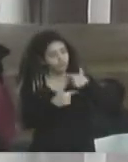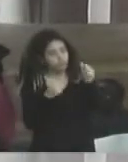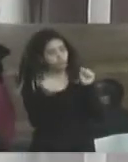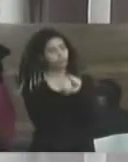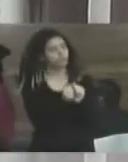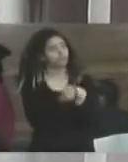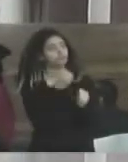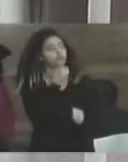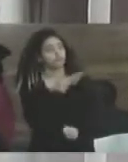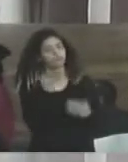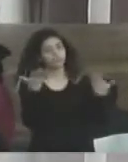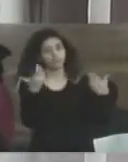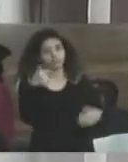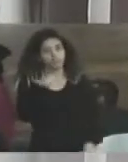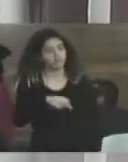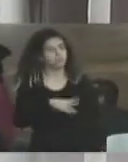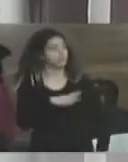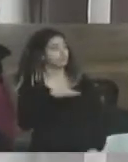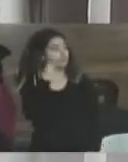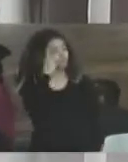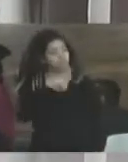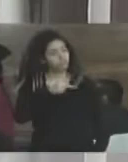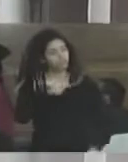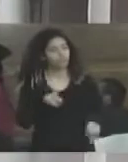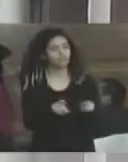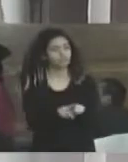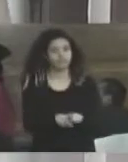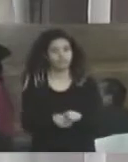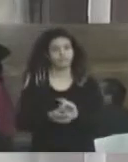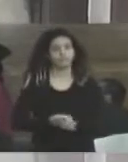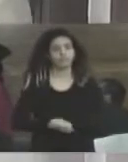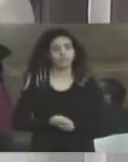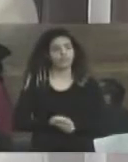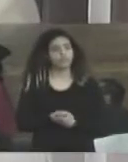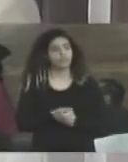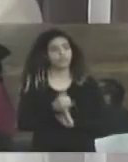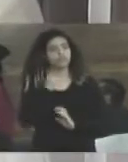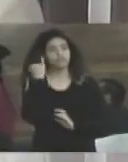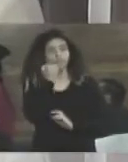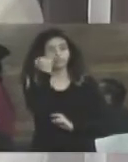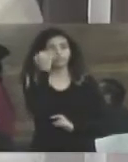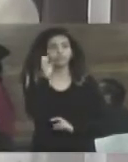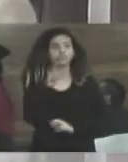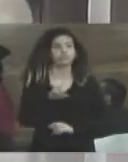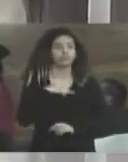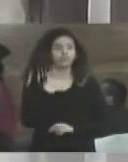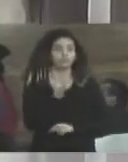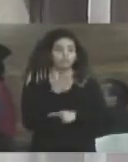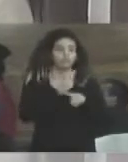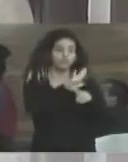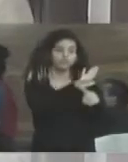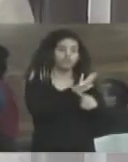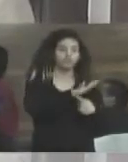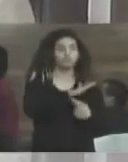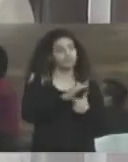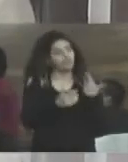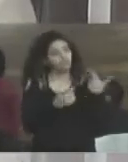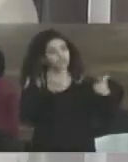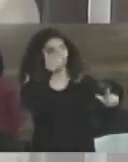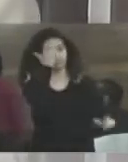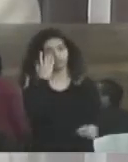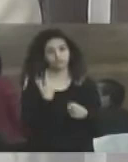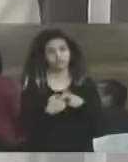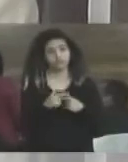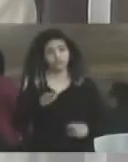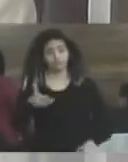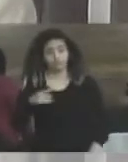Deus, você está aqui hoje e o vereador Elinho está também. Então, vê a importância que é de nós ajudarmos o próximo. Porque